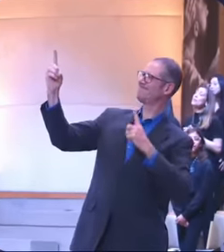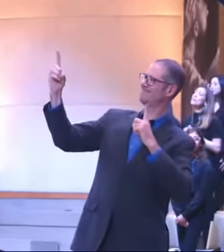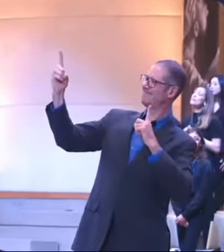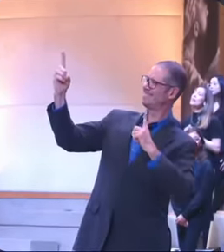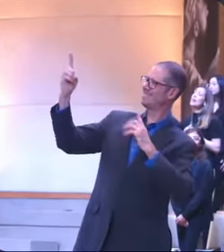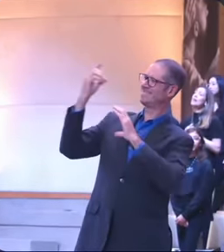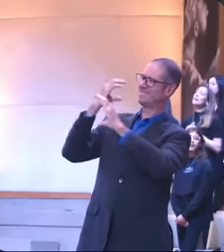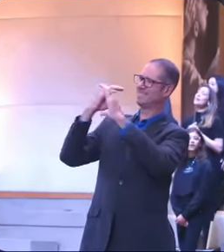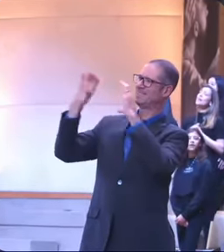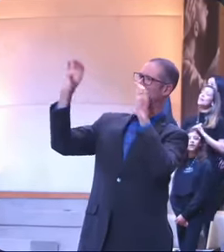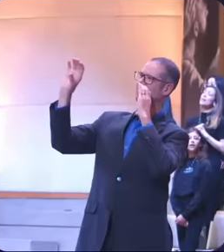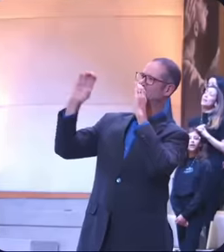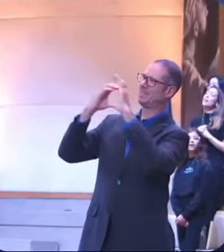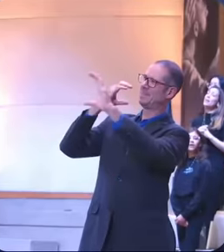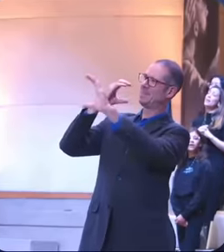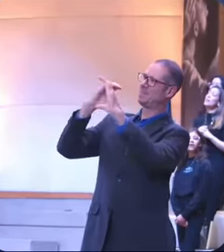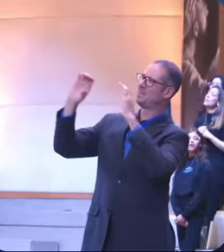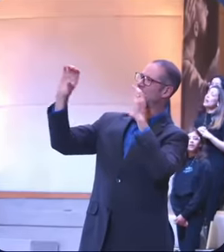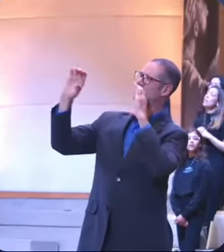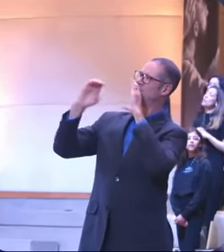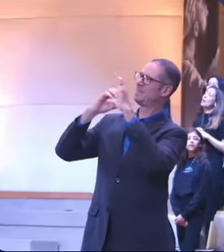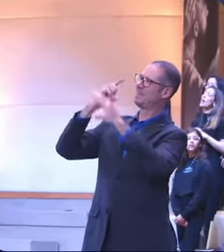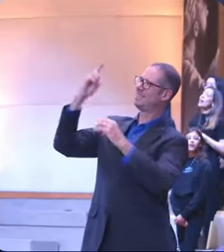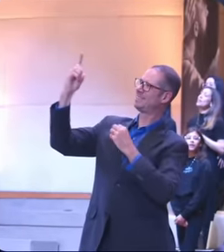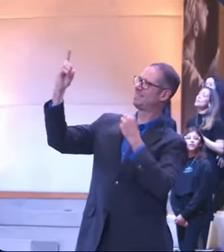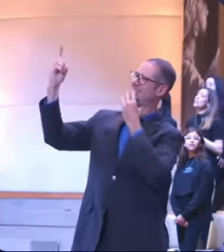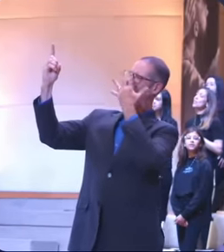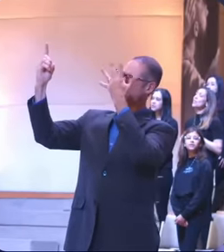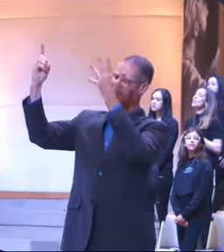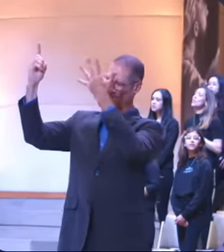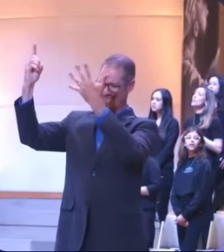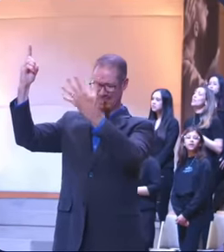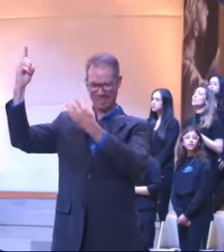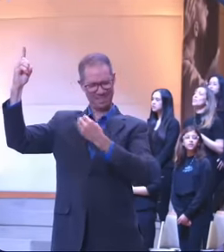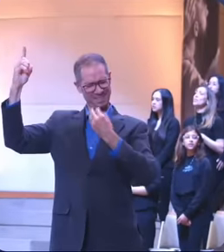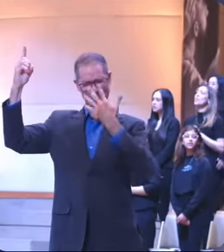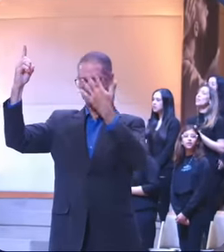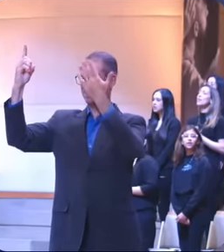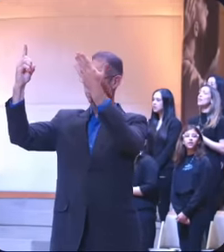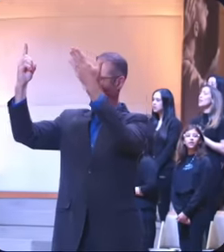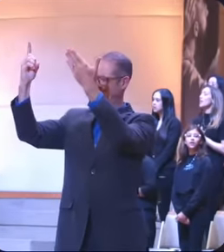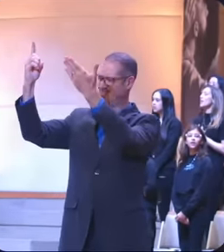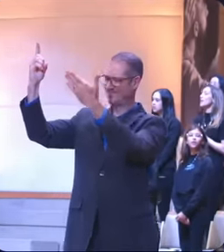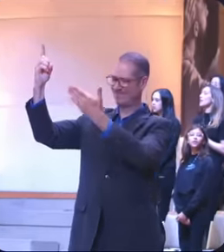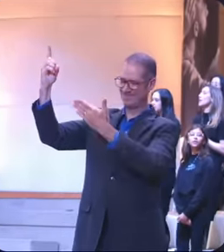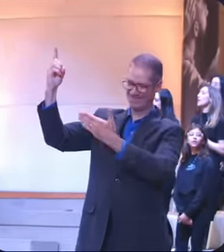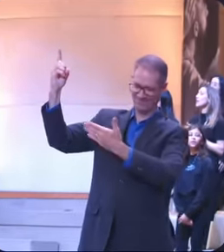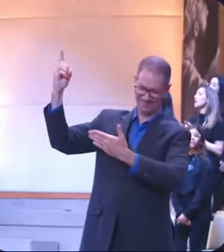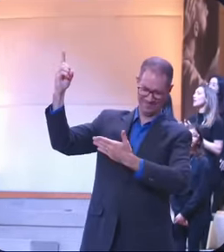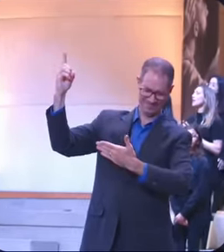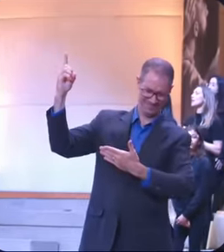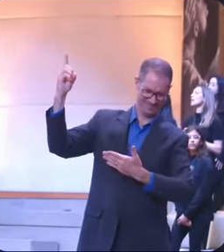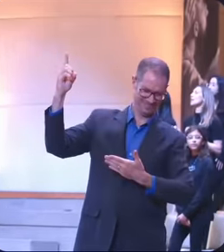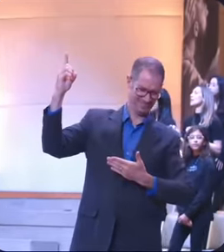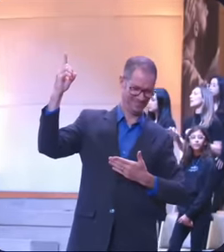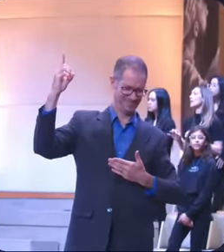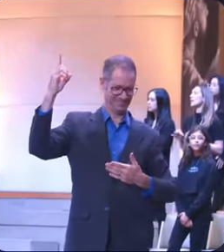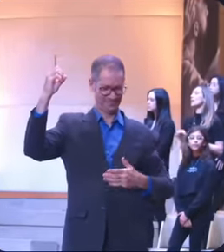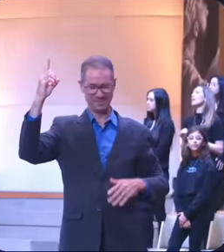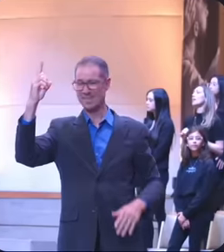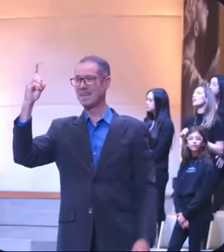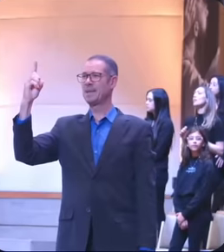Eu cantarei da bondade de Deus. Tua bondade me